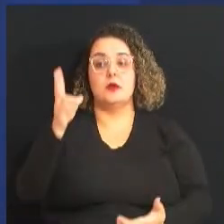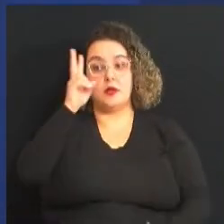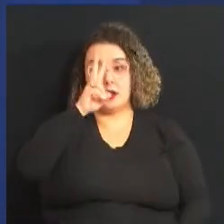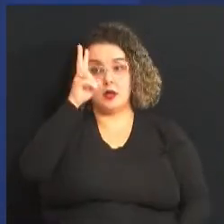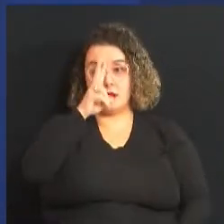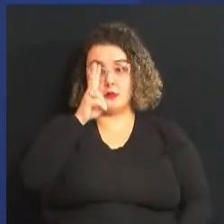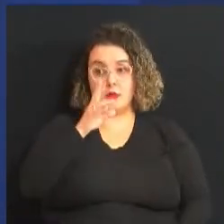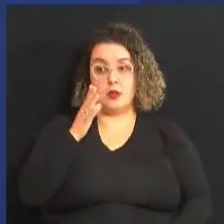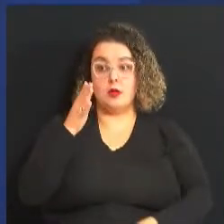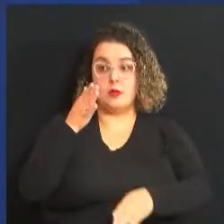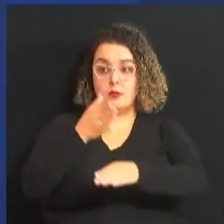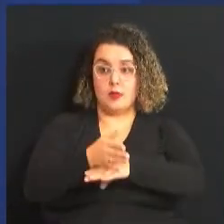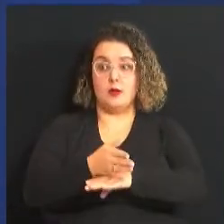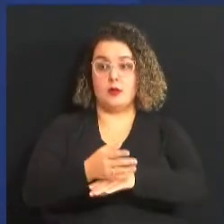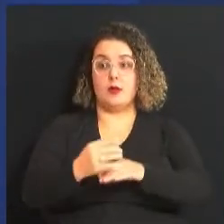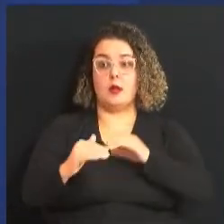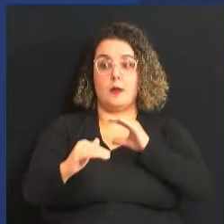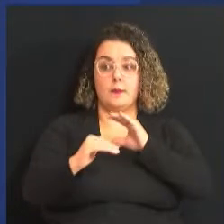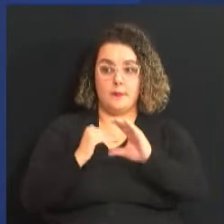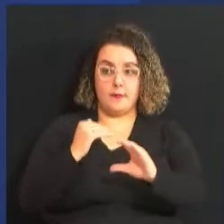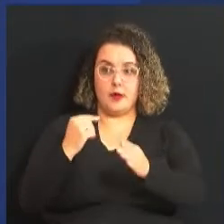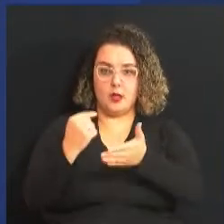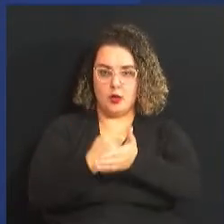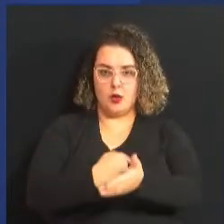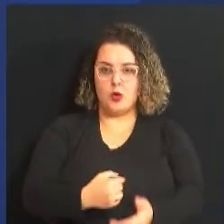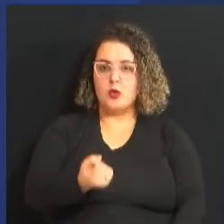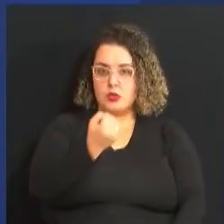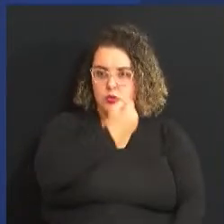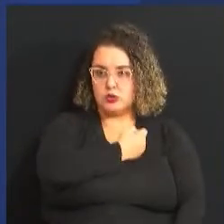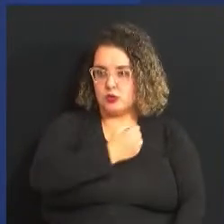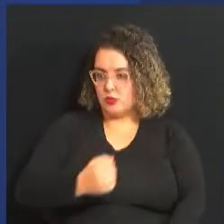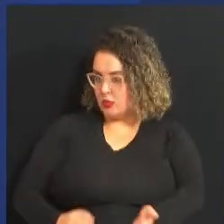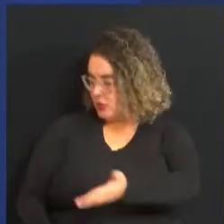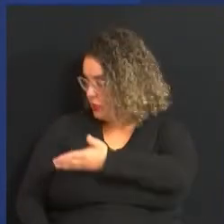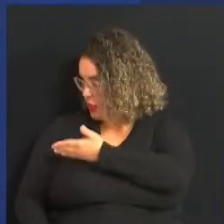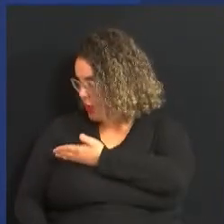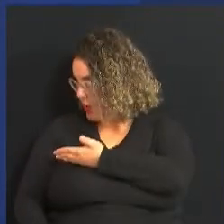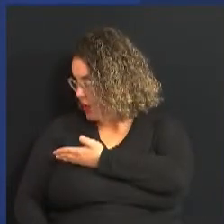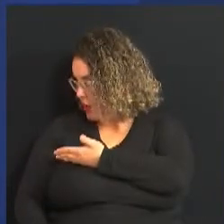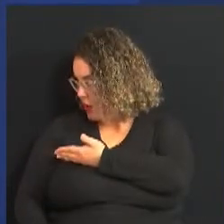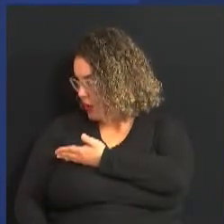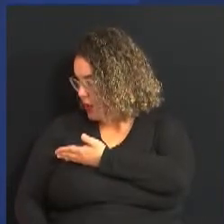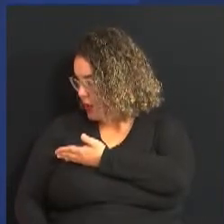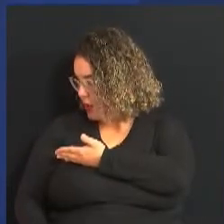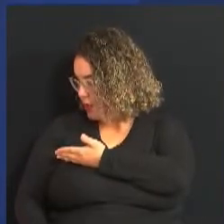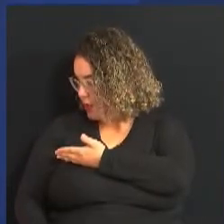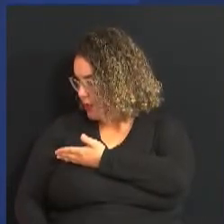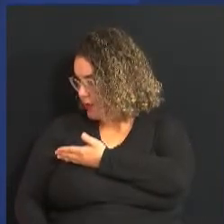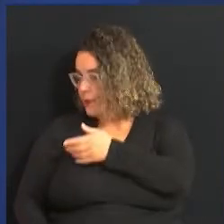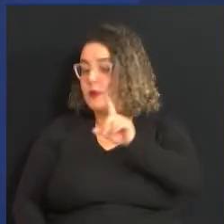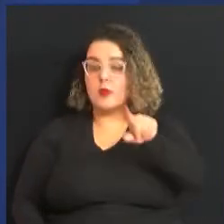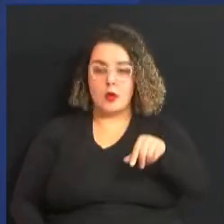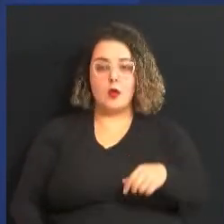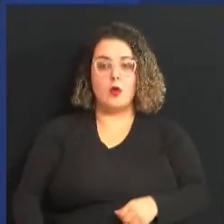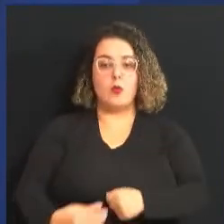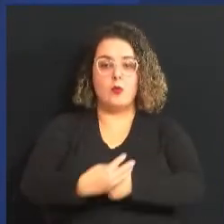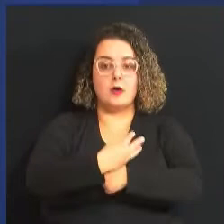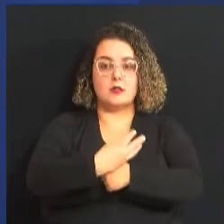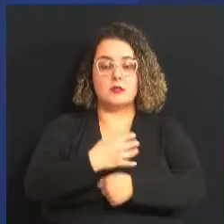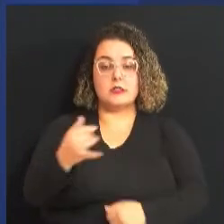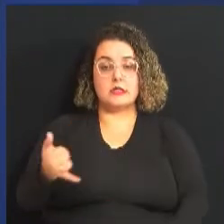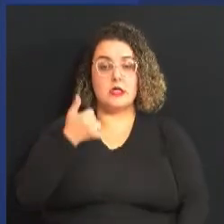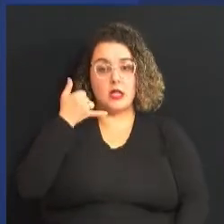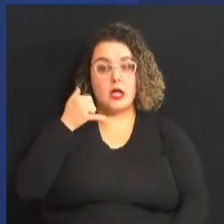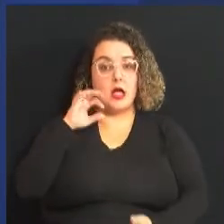participar enviando perguntas. Tá vendo esse número que vai aparecer agora no seu vídeo? Ele é o nosso WhatsApp. Pega seu celular, anota